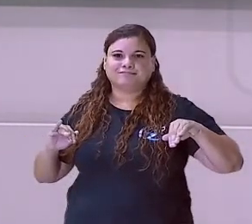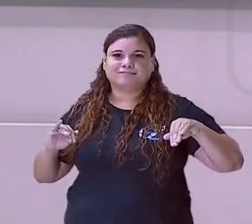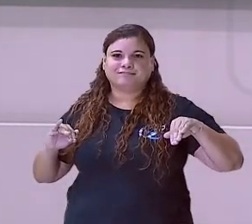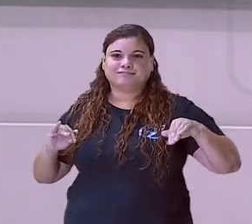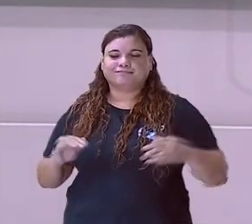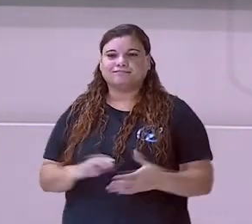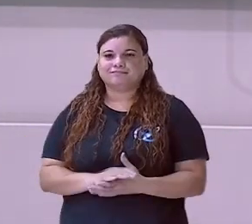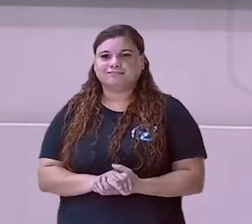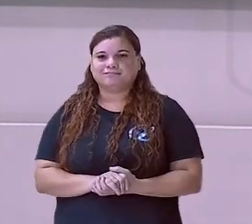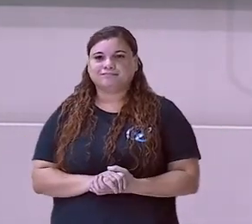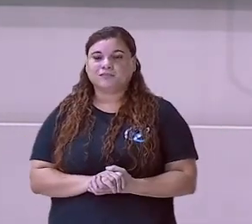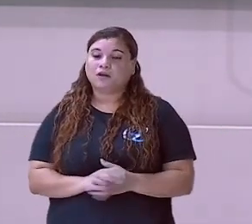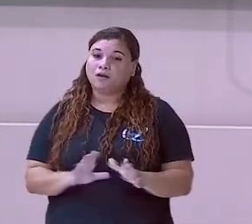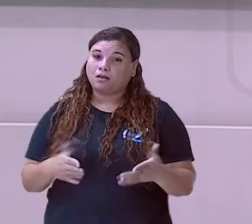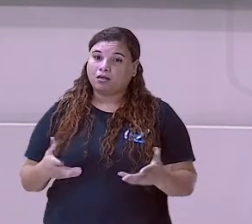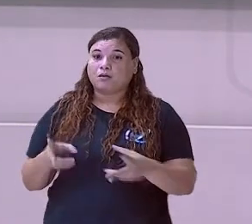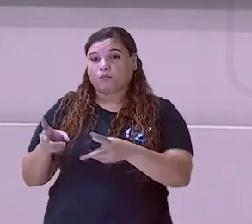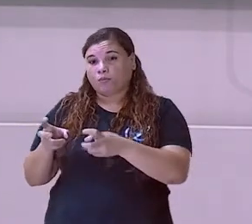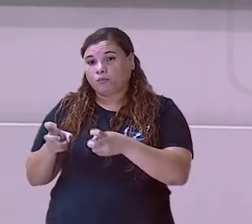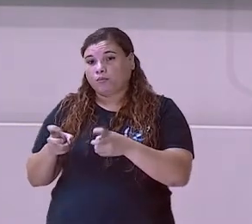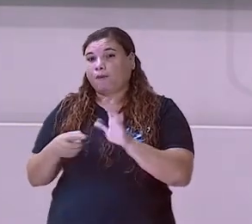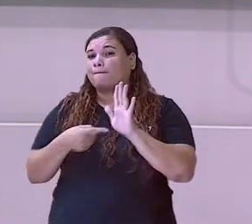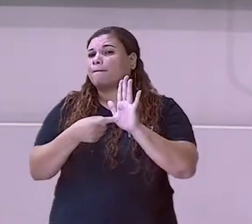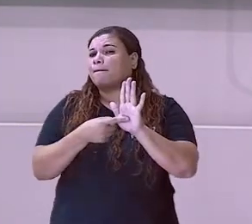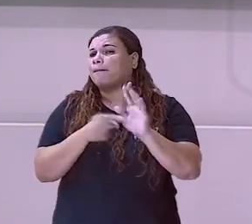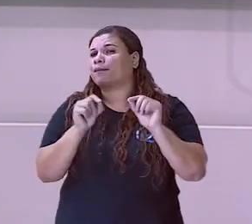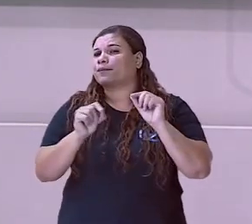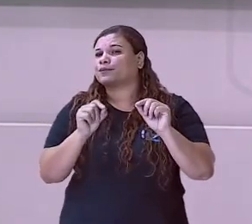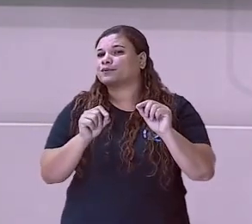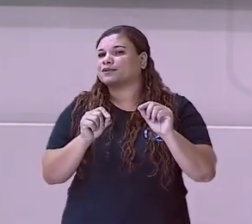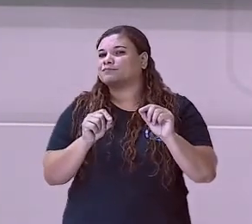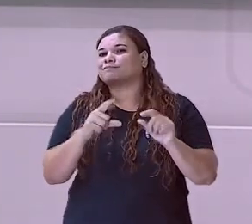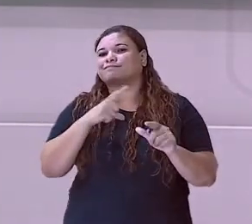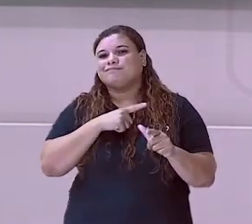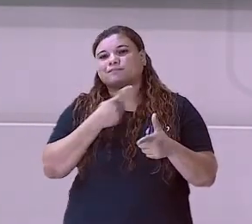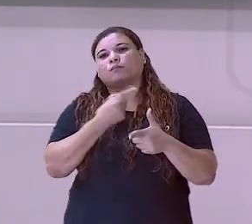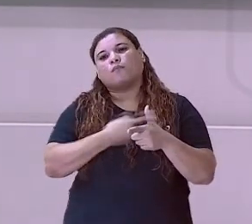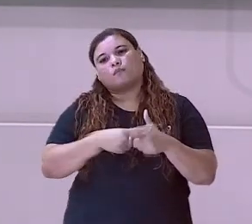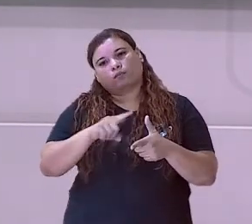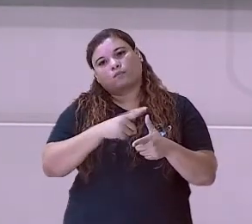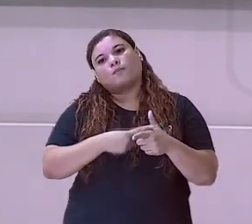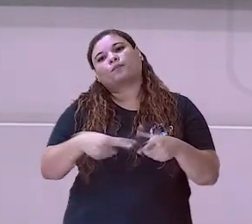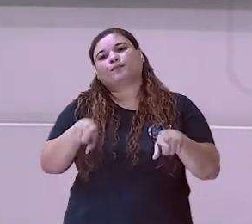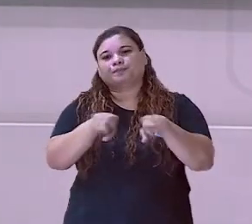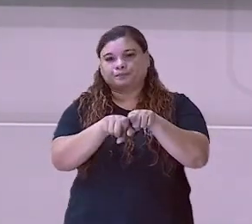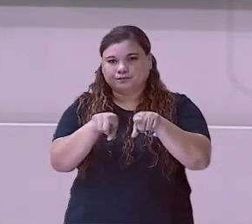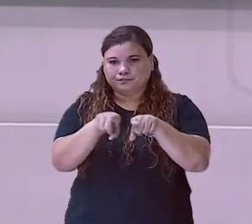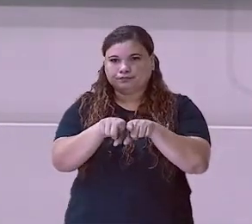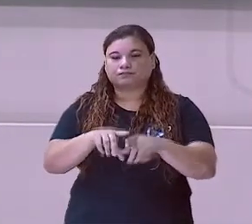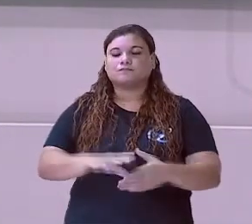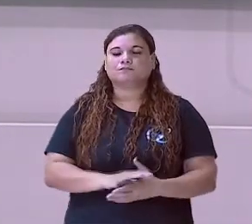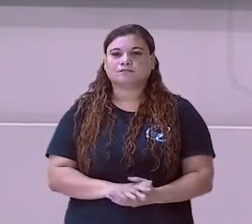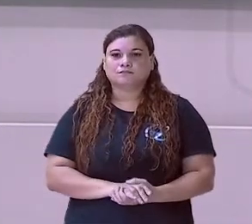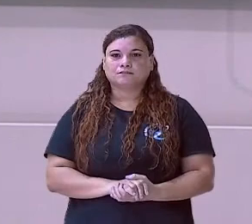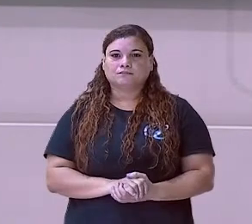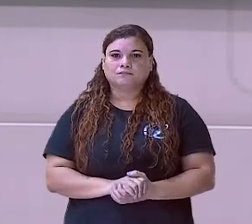isso mostra que eles também tiveram problemas. Tranquilo?